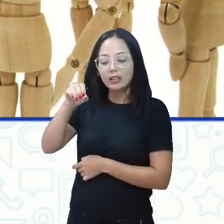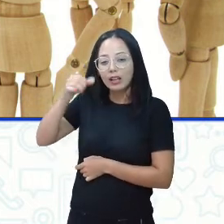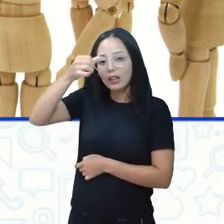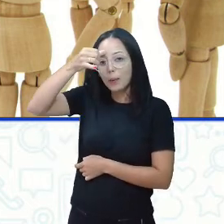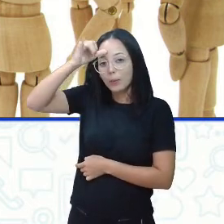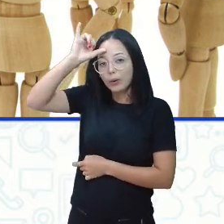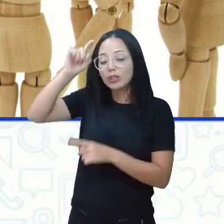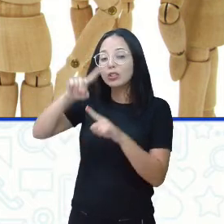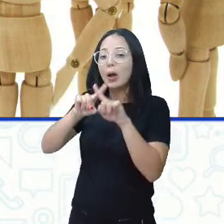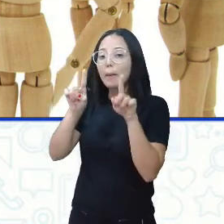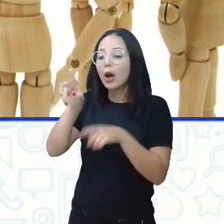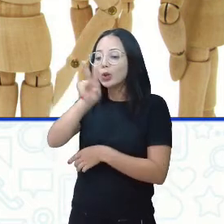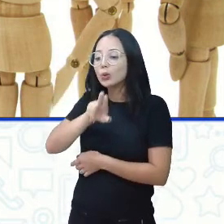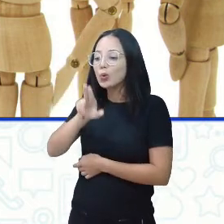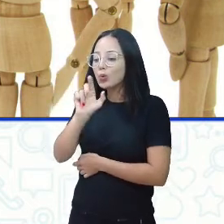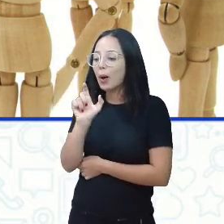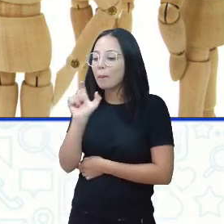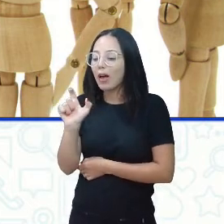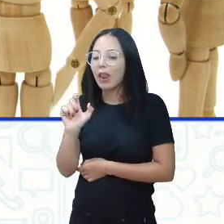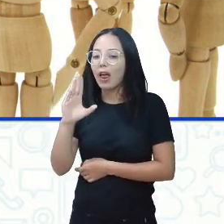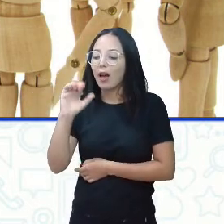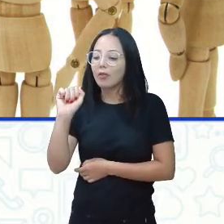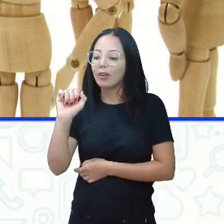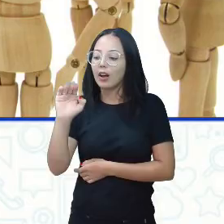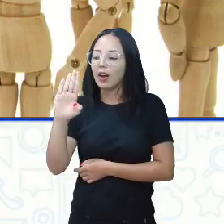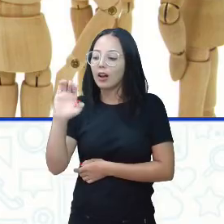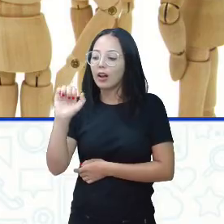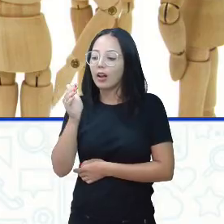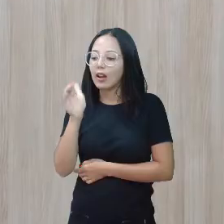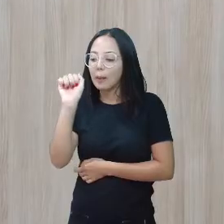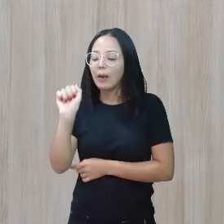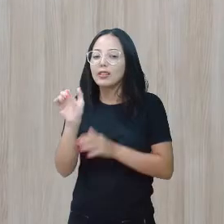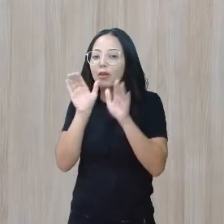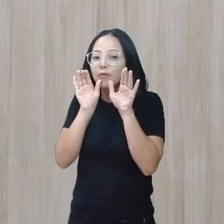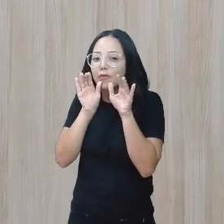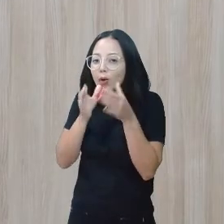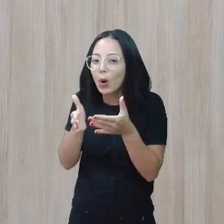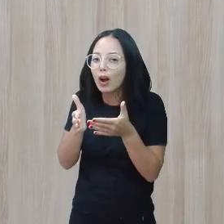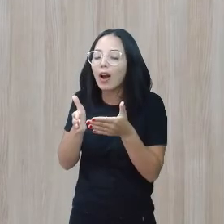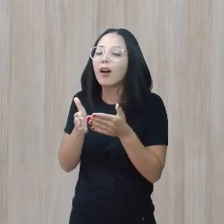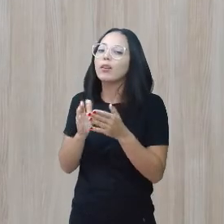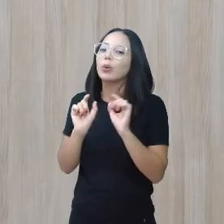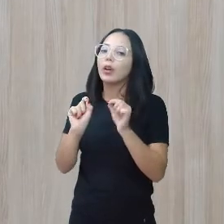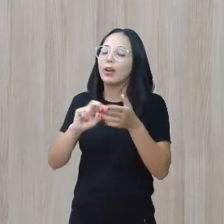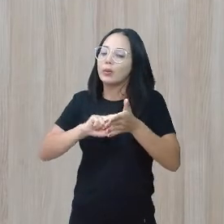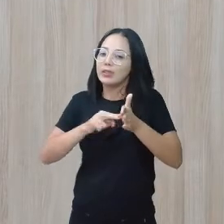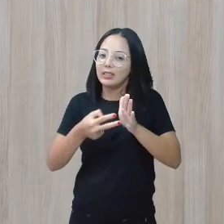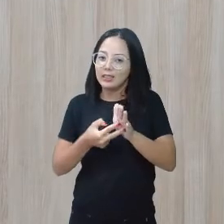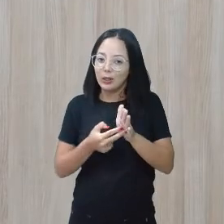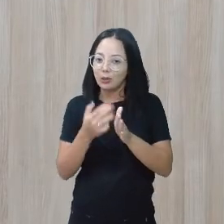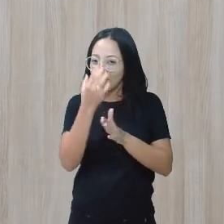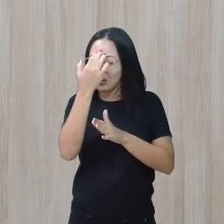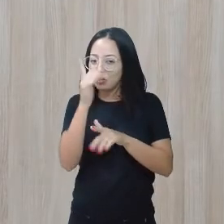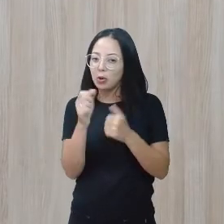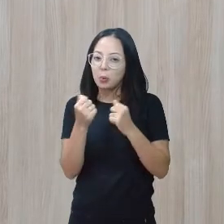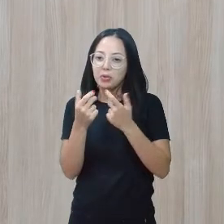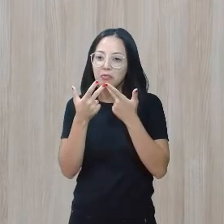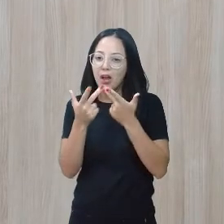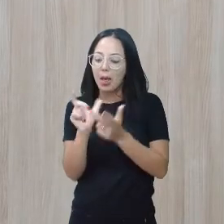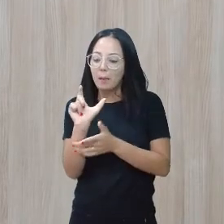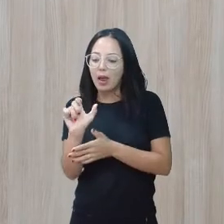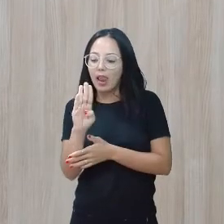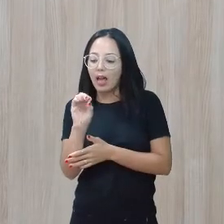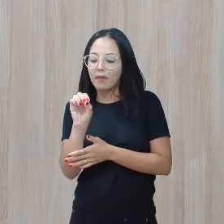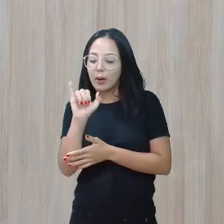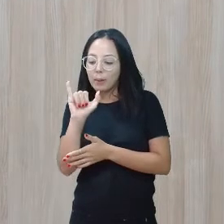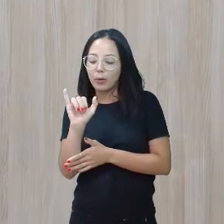ele utilizou a palavra cabeça para enfatizar e para reduzir o sentido. Não preciso falar a palavra boi,